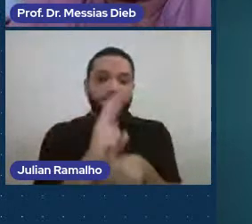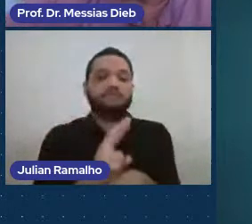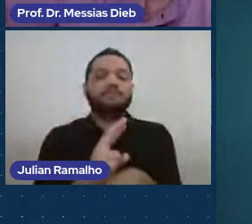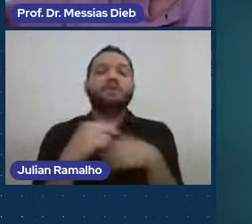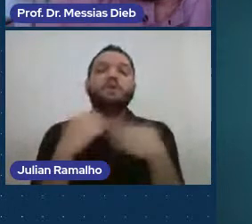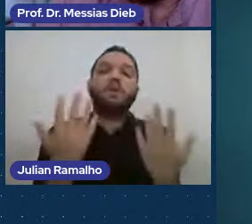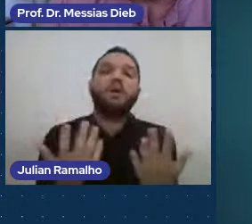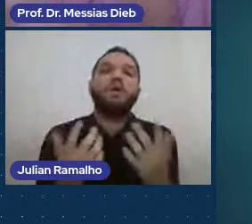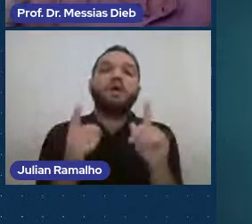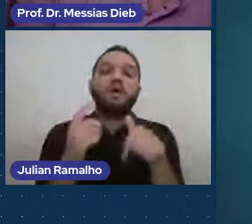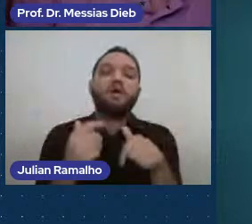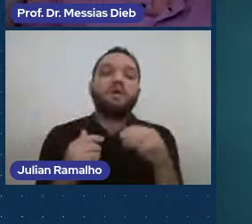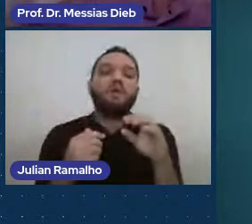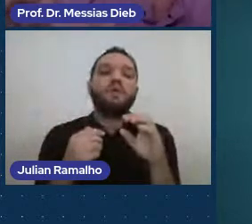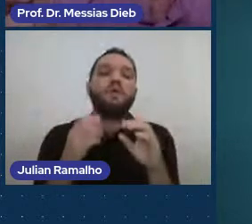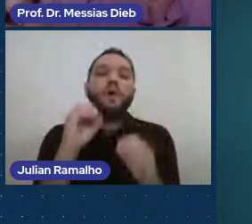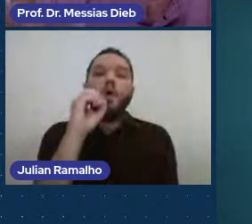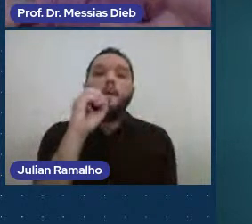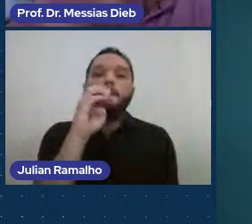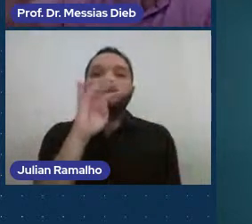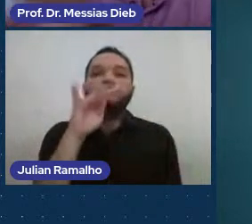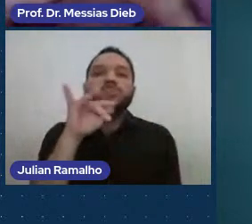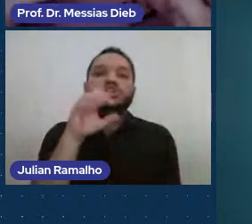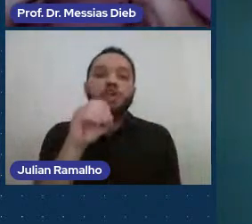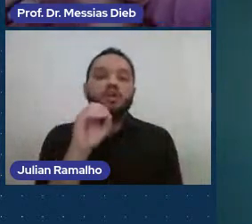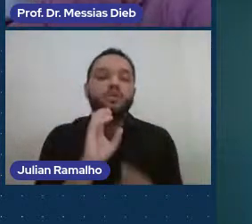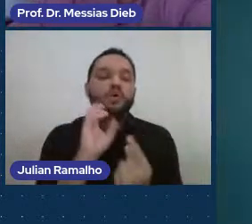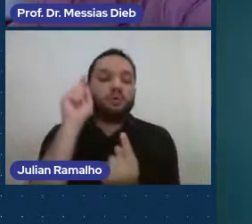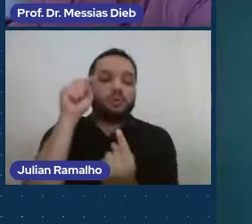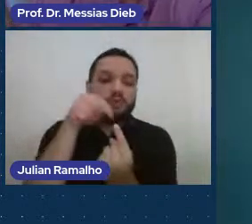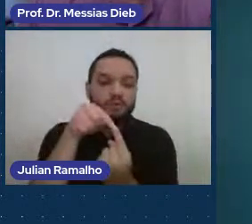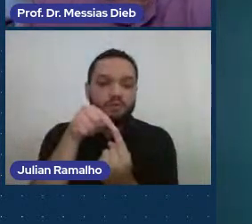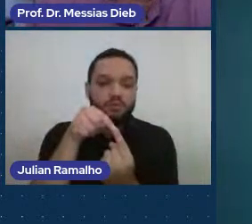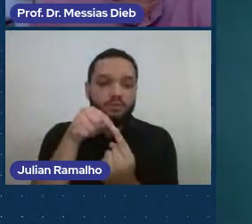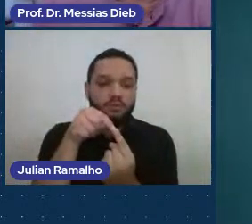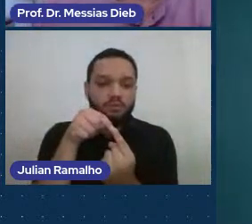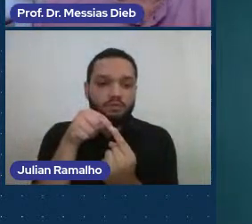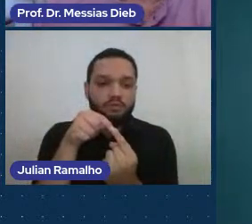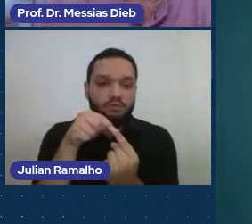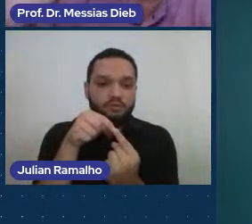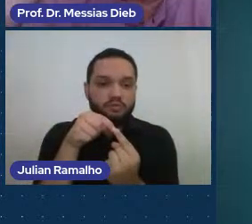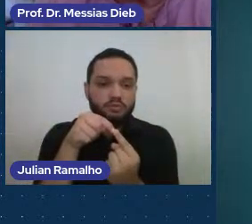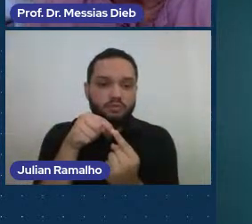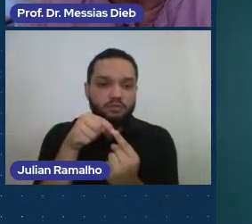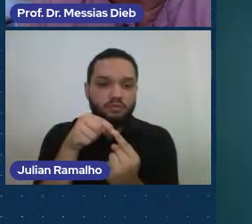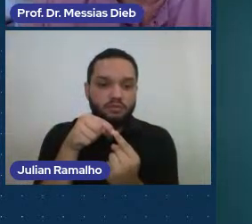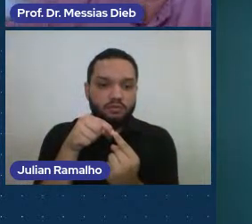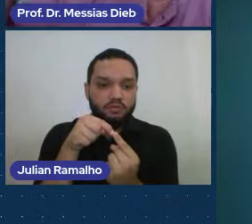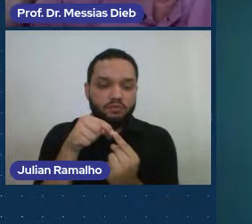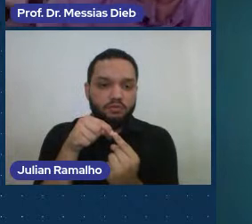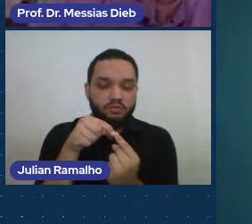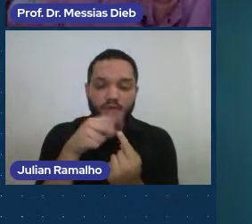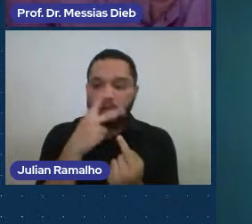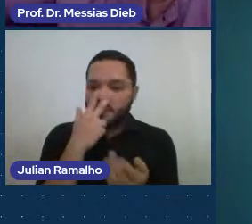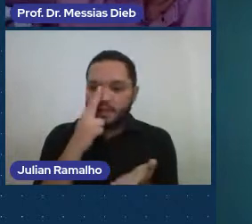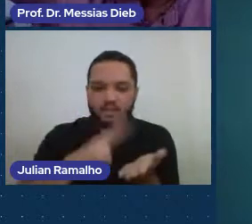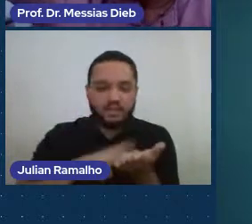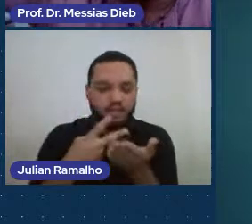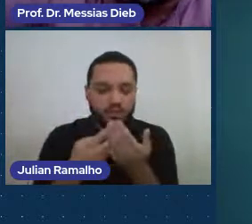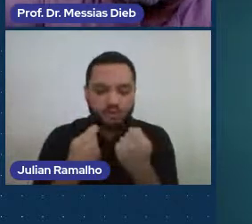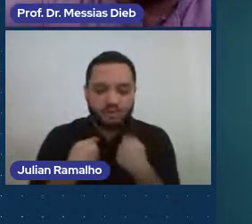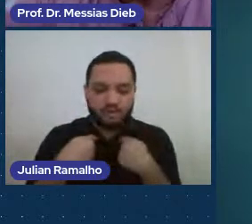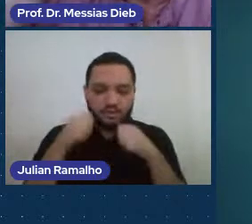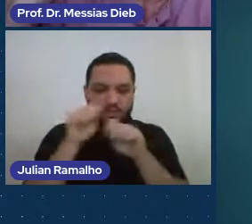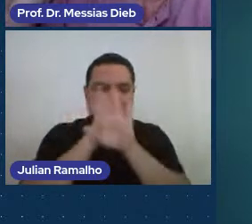objeto, né? O objetivo, traduzindo aí para mim, com muita clareza, o que é que está